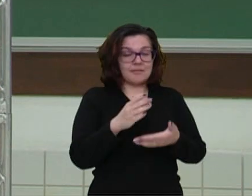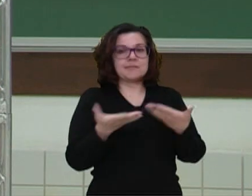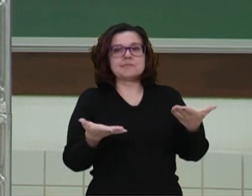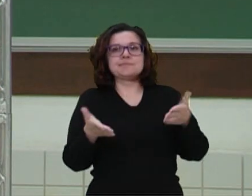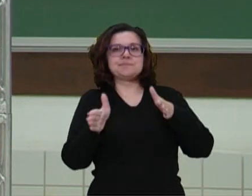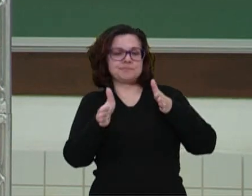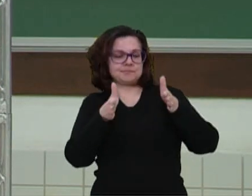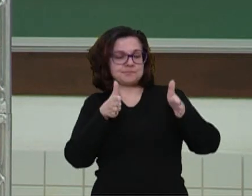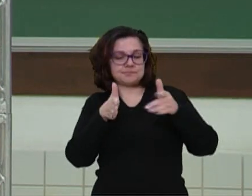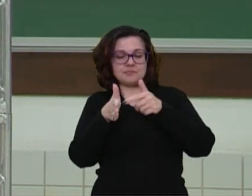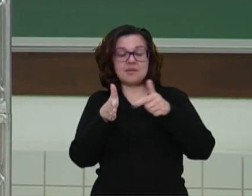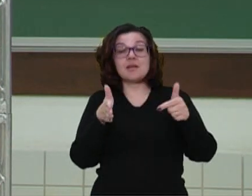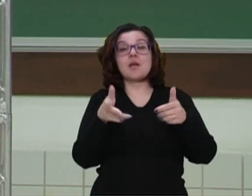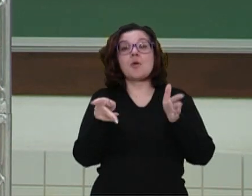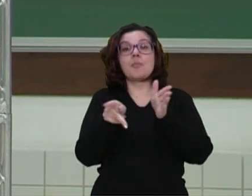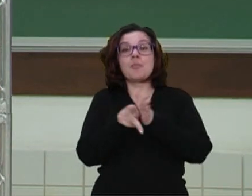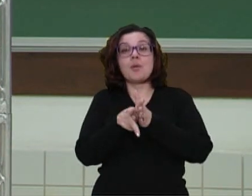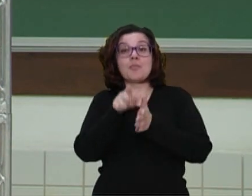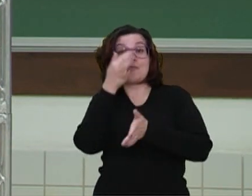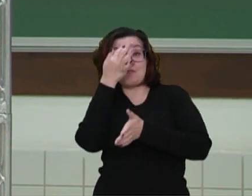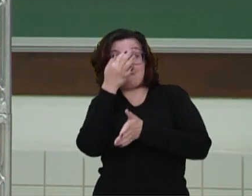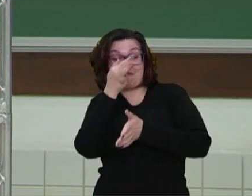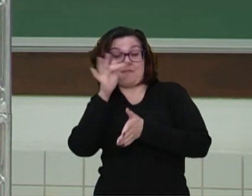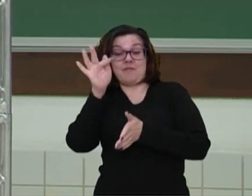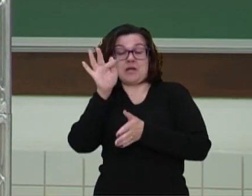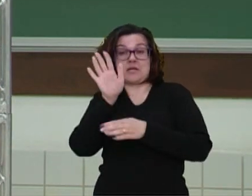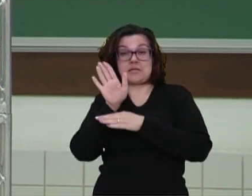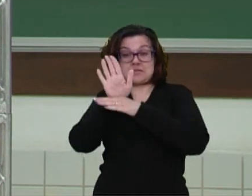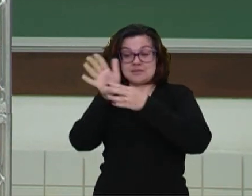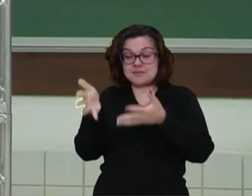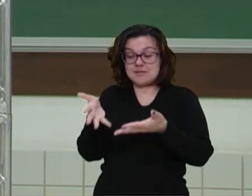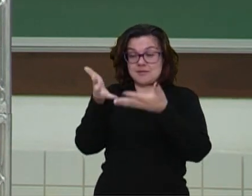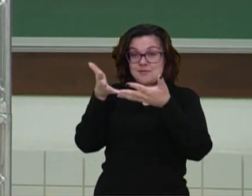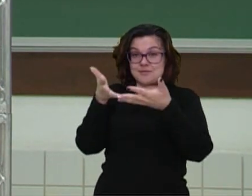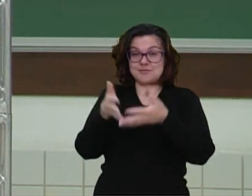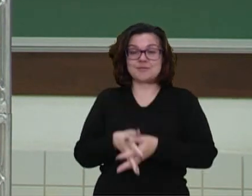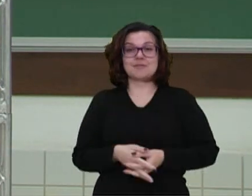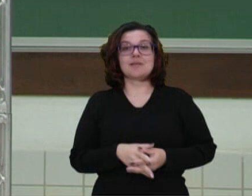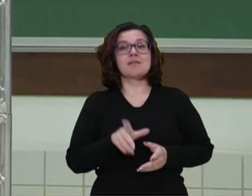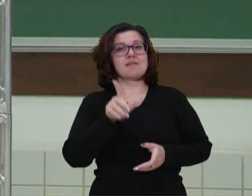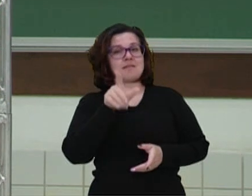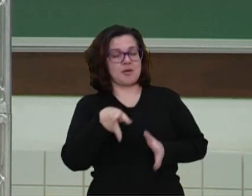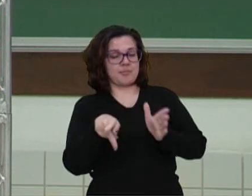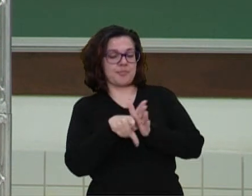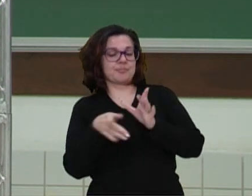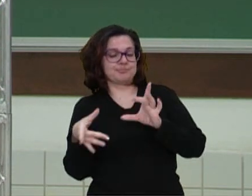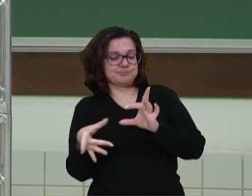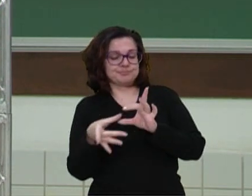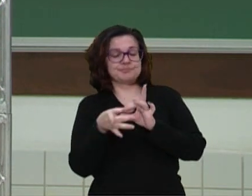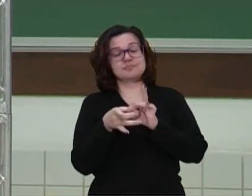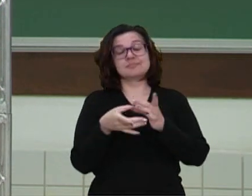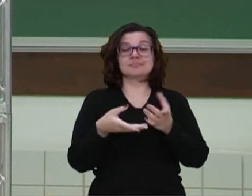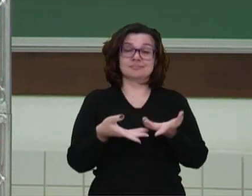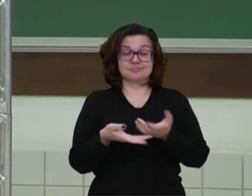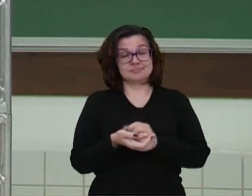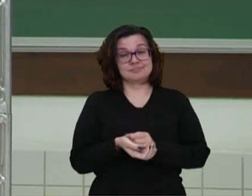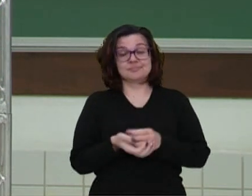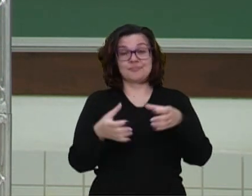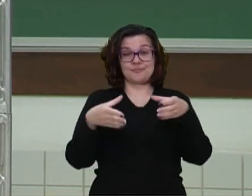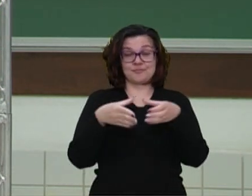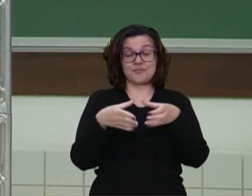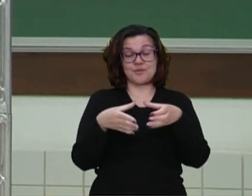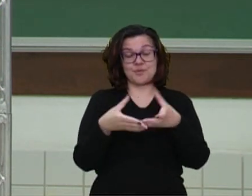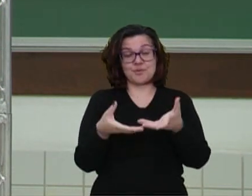uma parte que a gente chama de França colaboracionista, ou França de Vichy, que era aliada, por assim dizer, ao